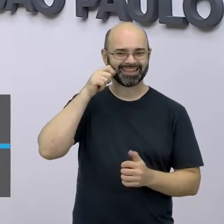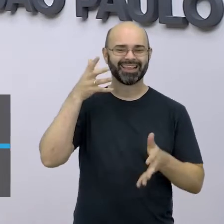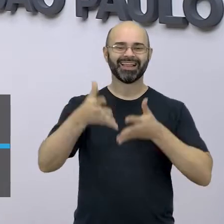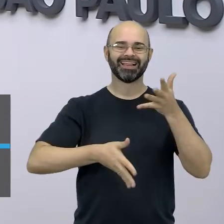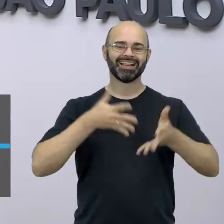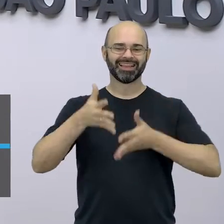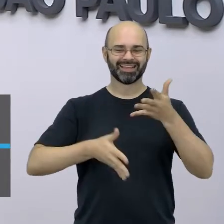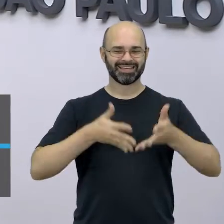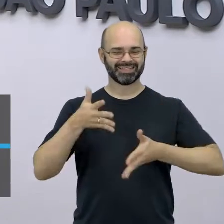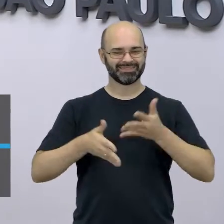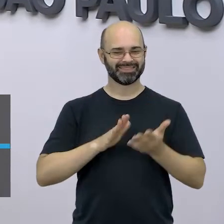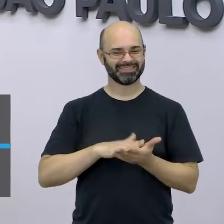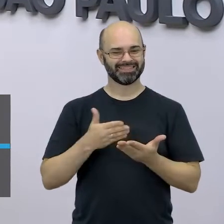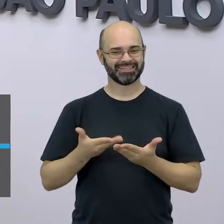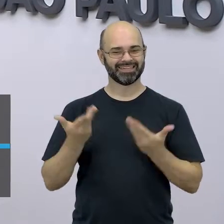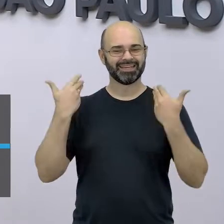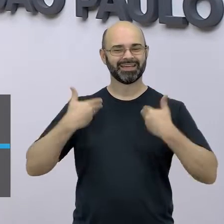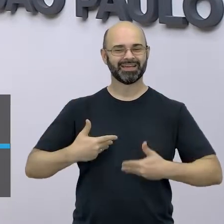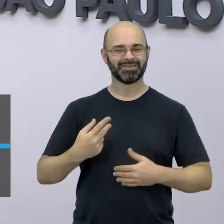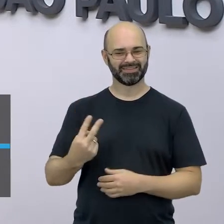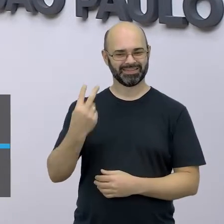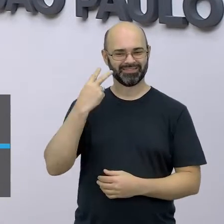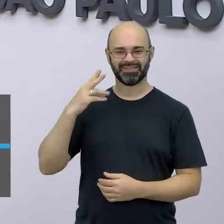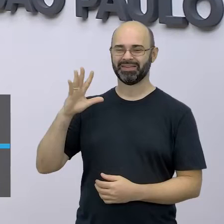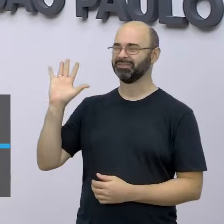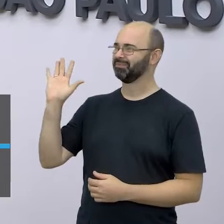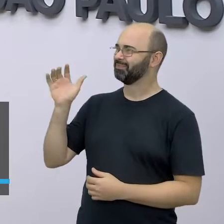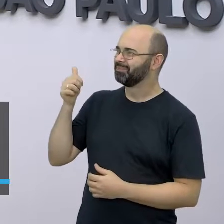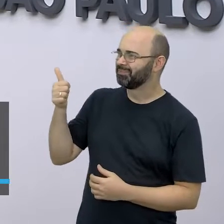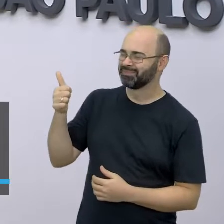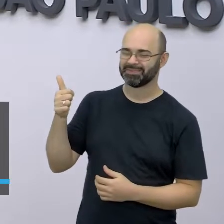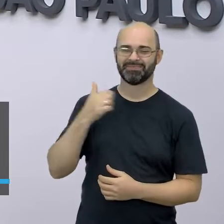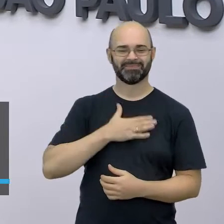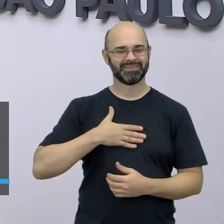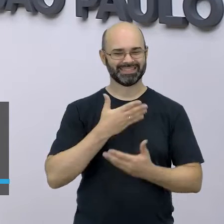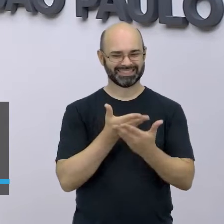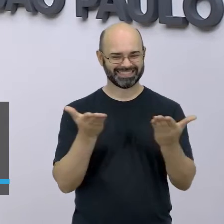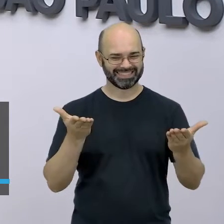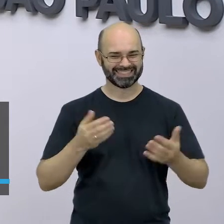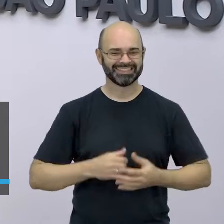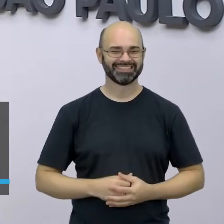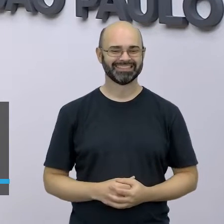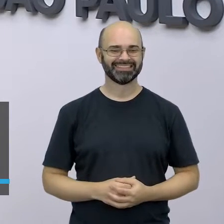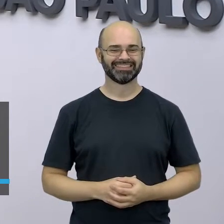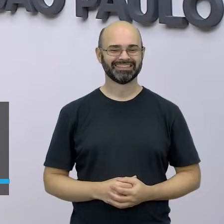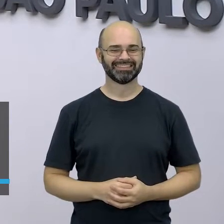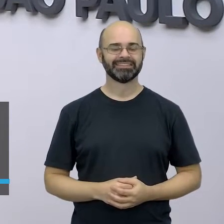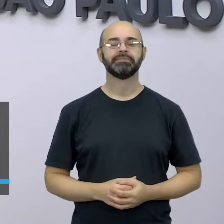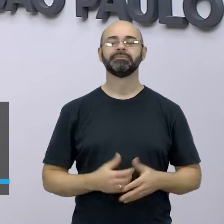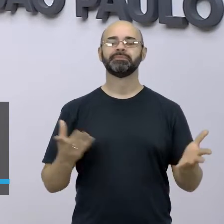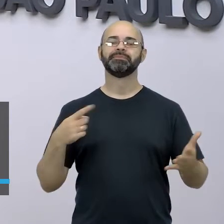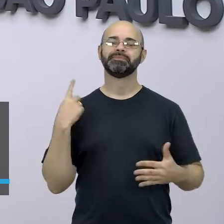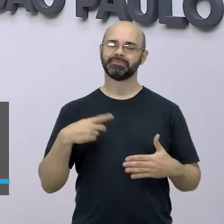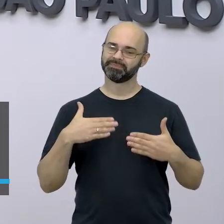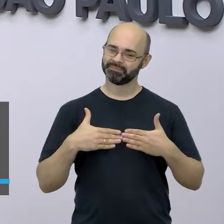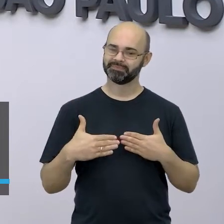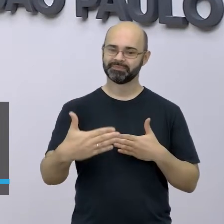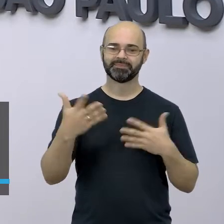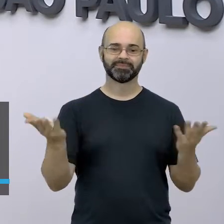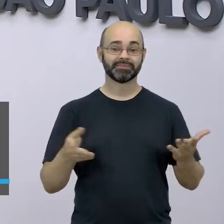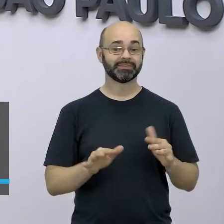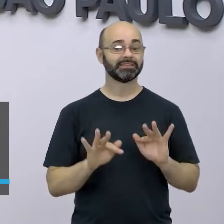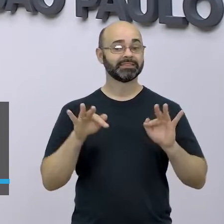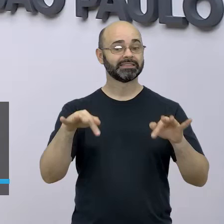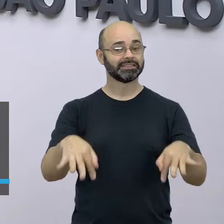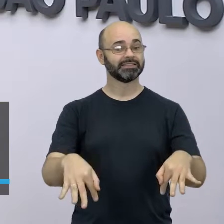de Libras, que vocês estão vendo aí. Um prazer enorme. A gente vai se encaminhar para o final, né?